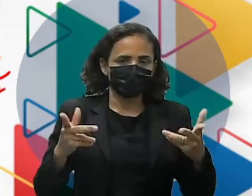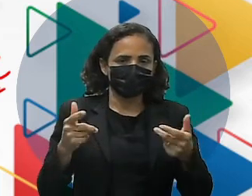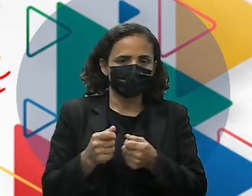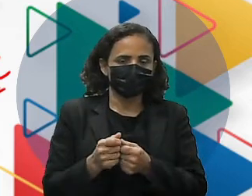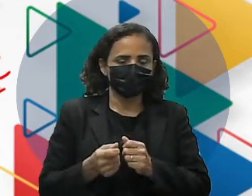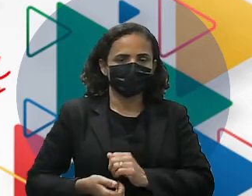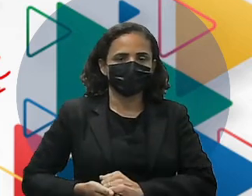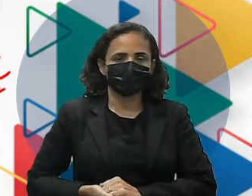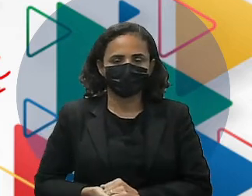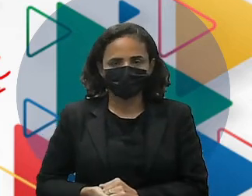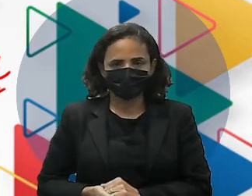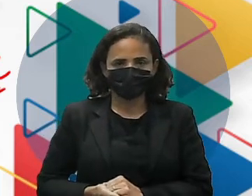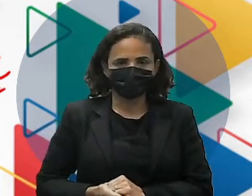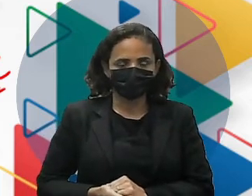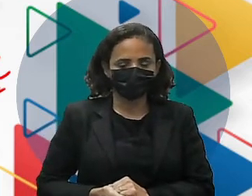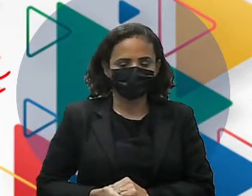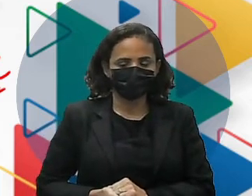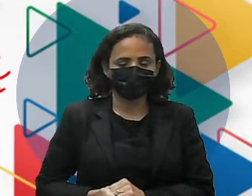partir desse